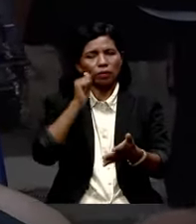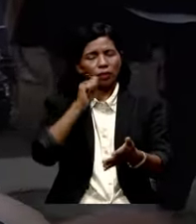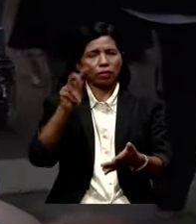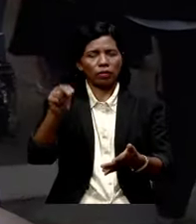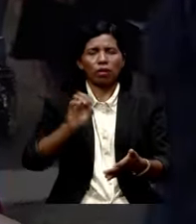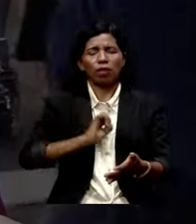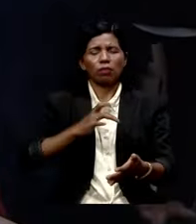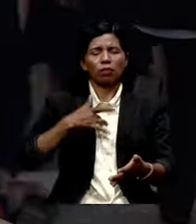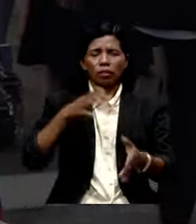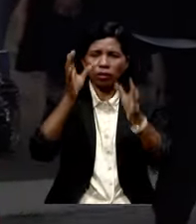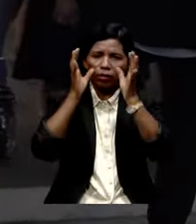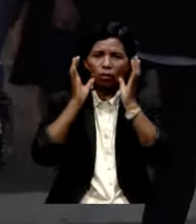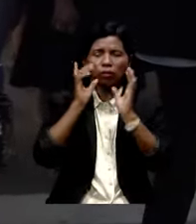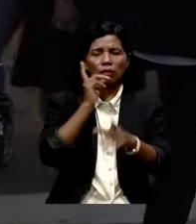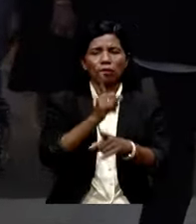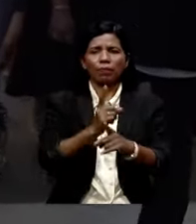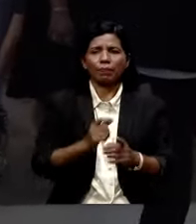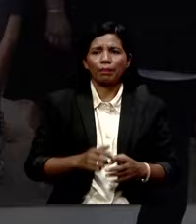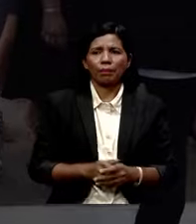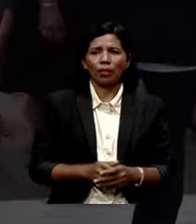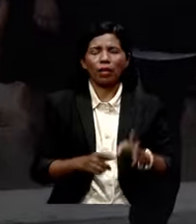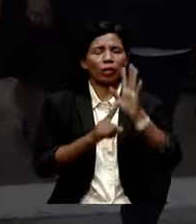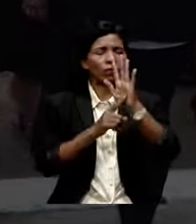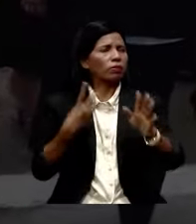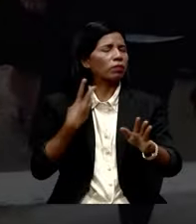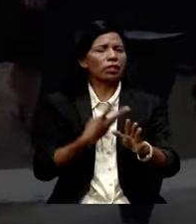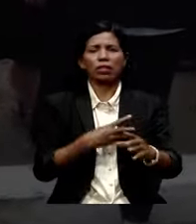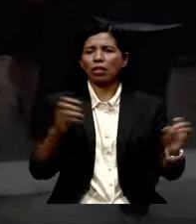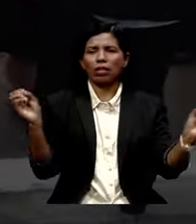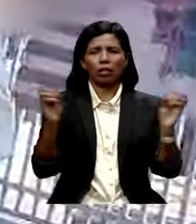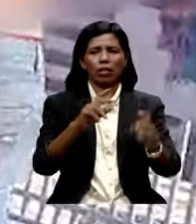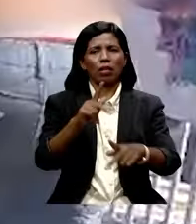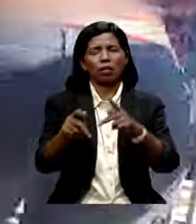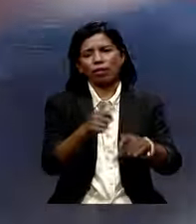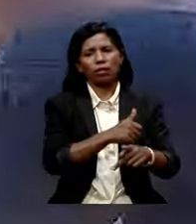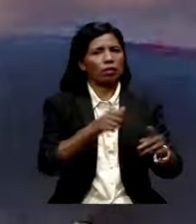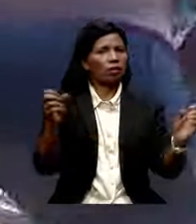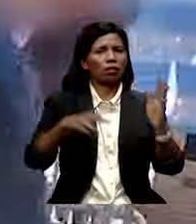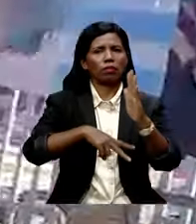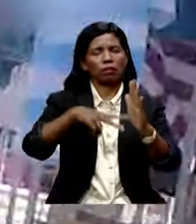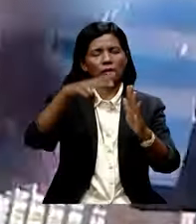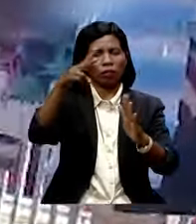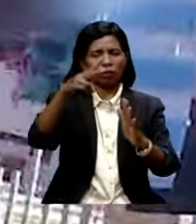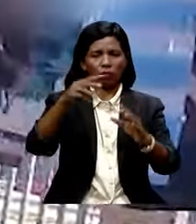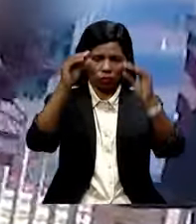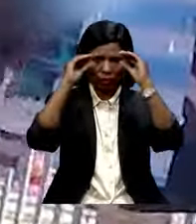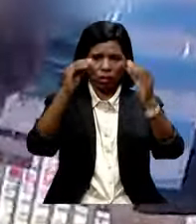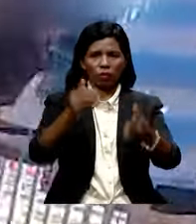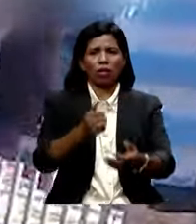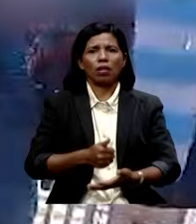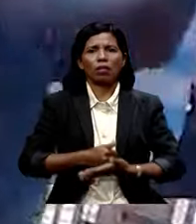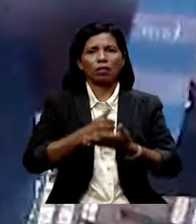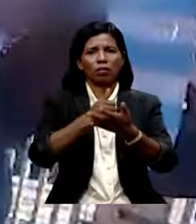triste loss. Mas de, a tudo isso lá ali o Manavalum, lá ia valor moral, ética,